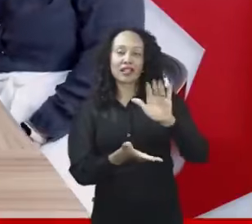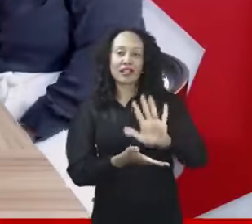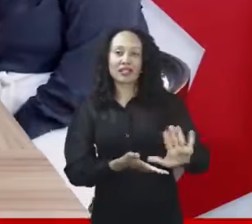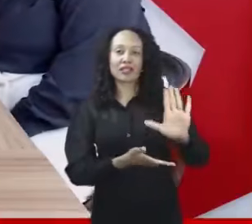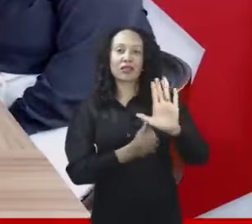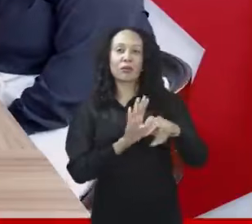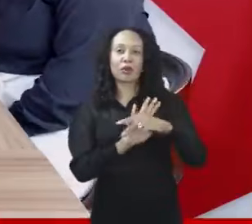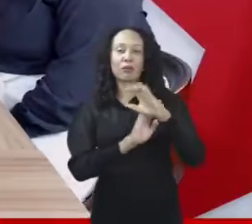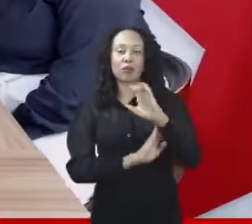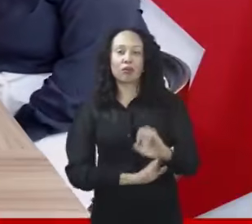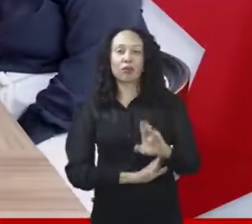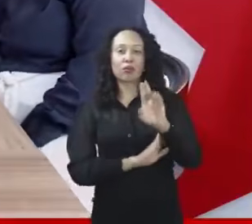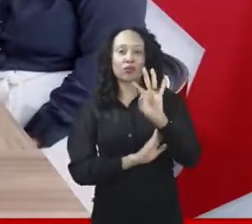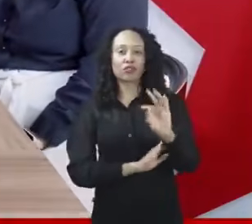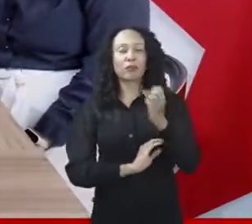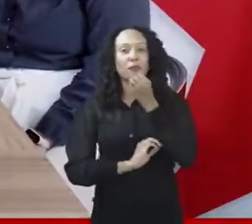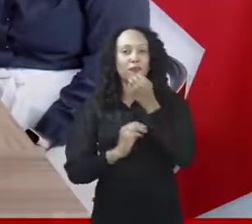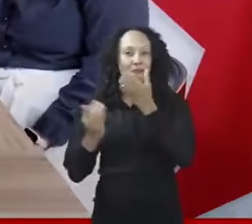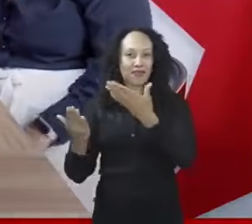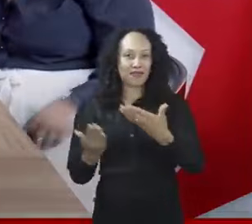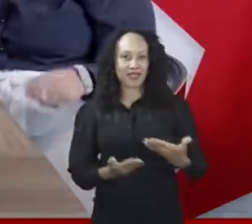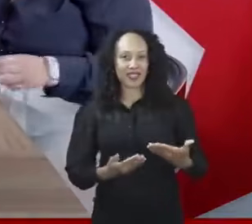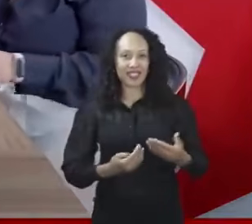Cris, bem-vinda. Bem-vinda.